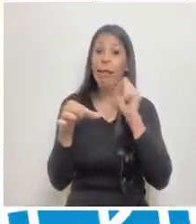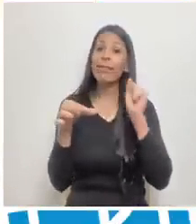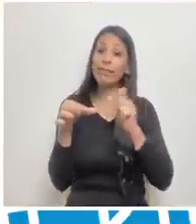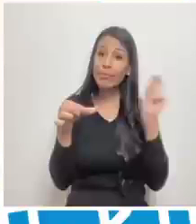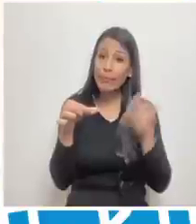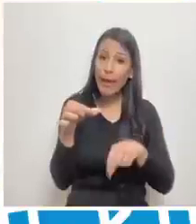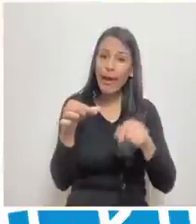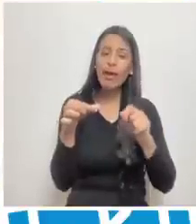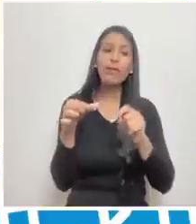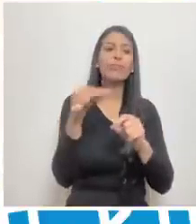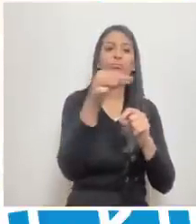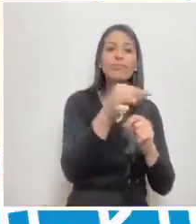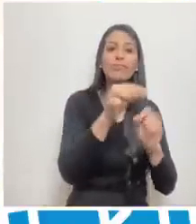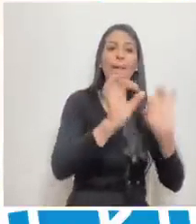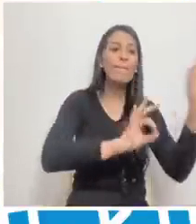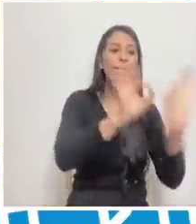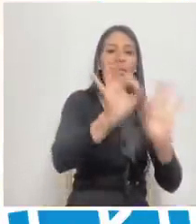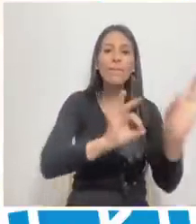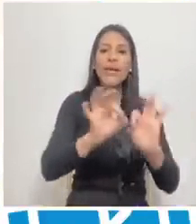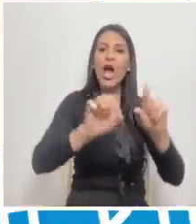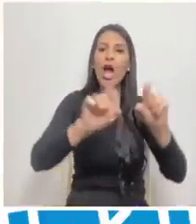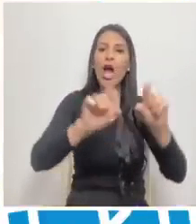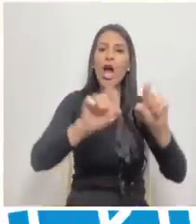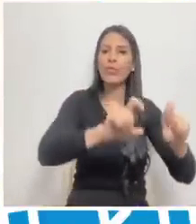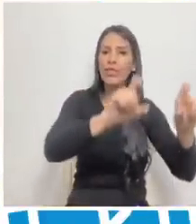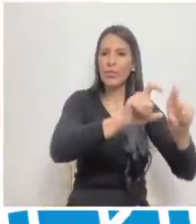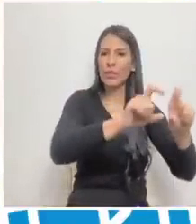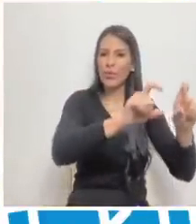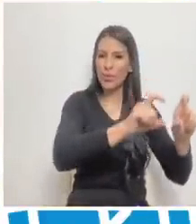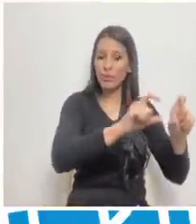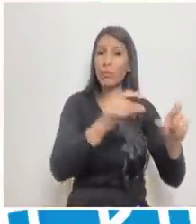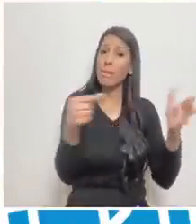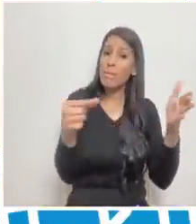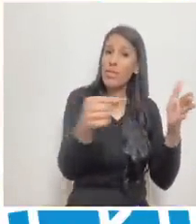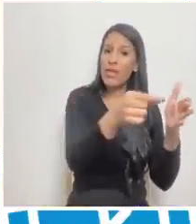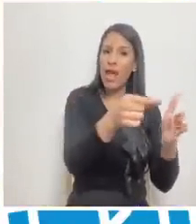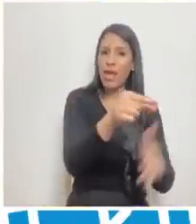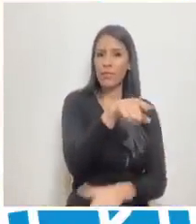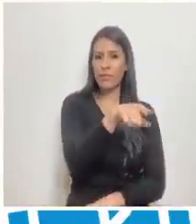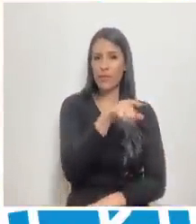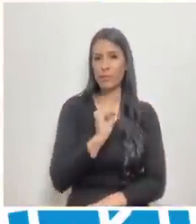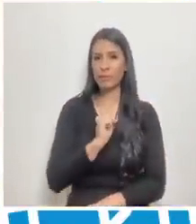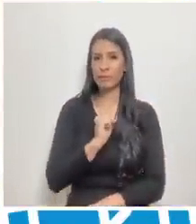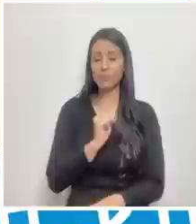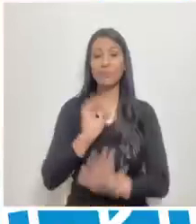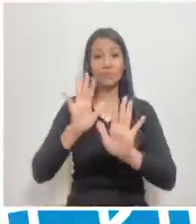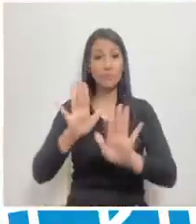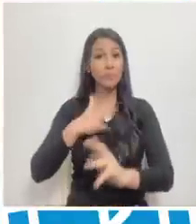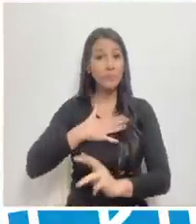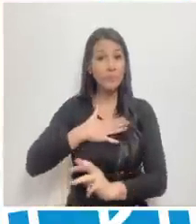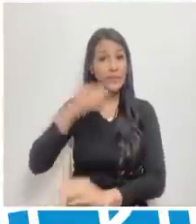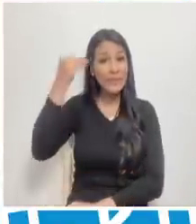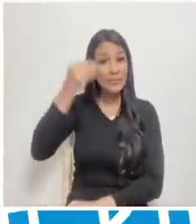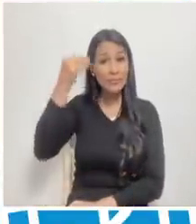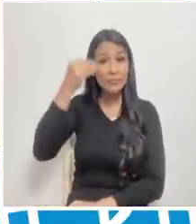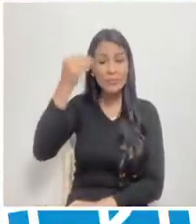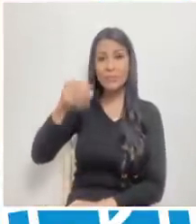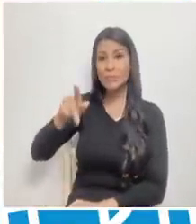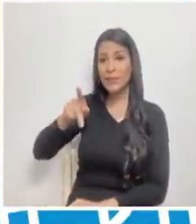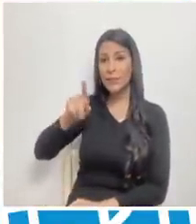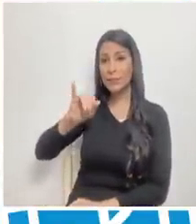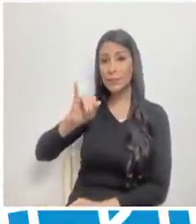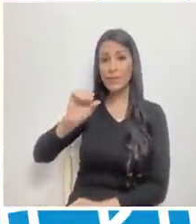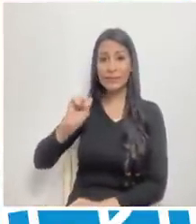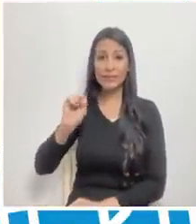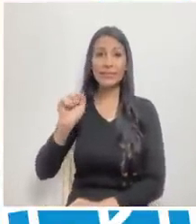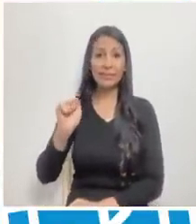dos computadores levando o seu pendrive. Veja, a minha experiência de aplicar o PISA para escolas no